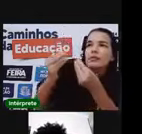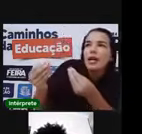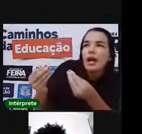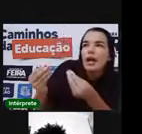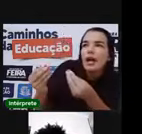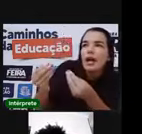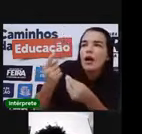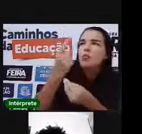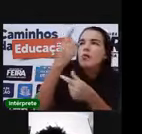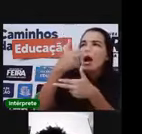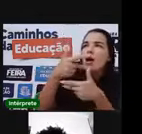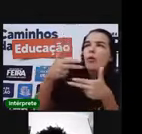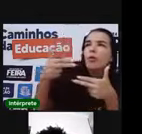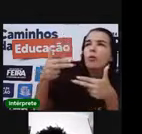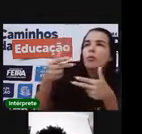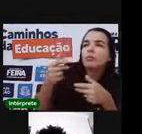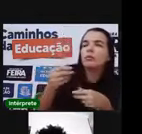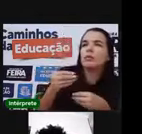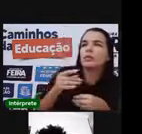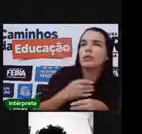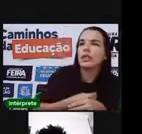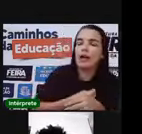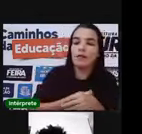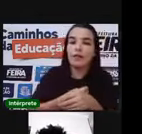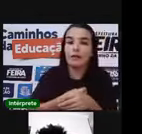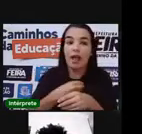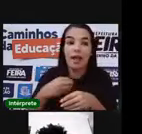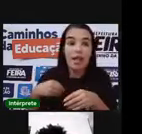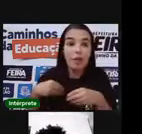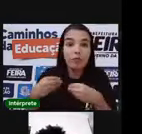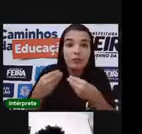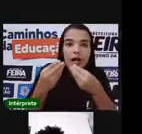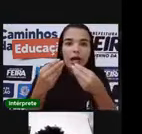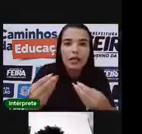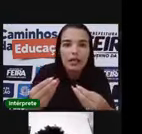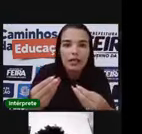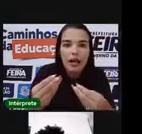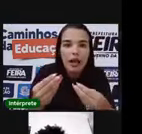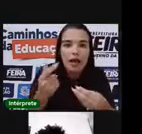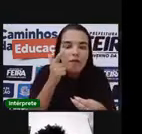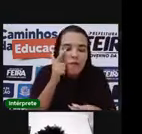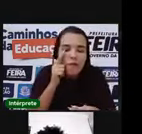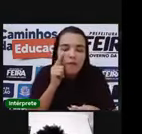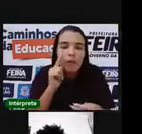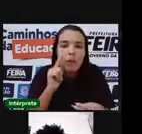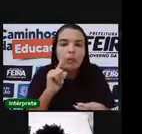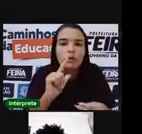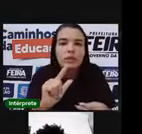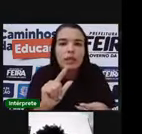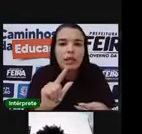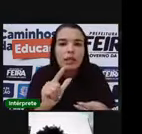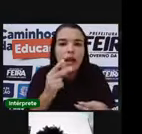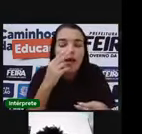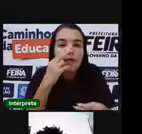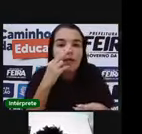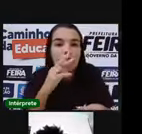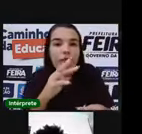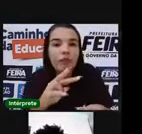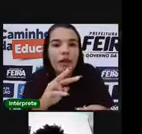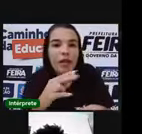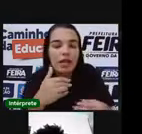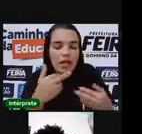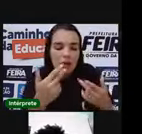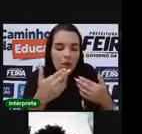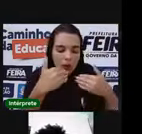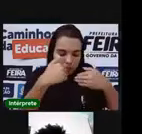vida, eu lhe daria a capacidade de ver a si mesmo através dos meus olhos. Só